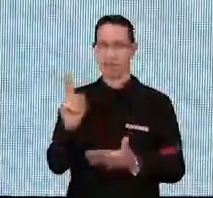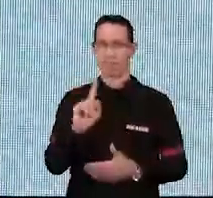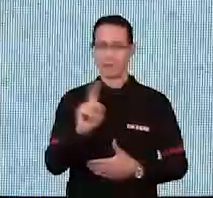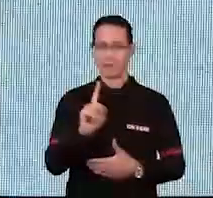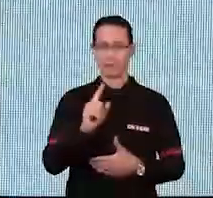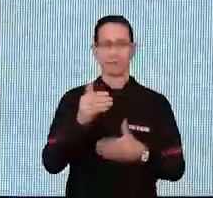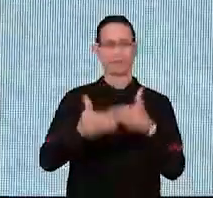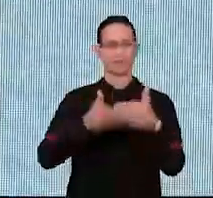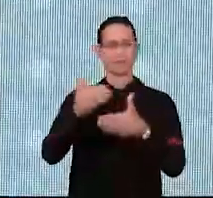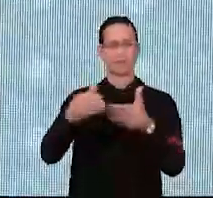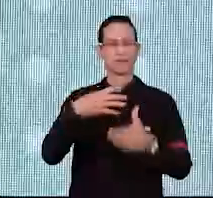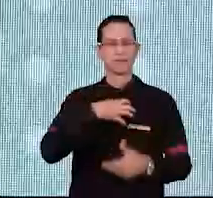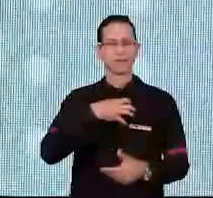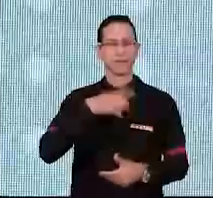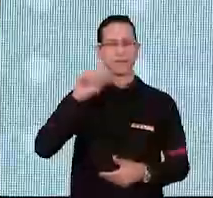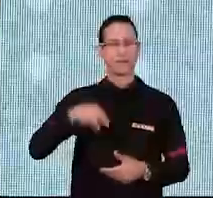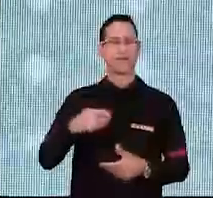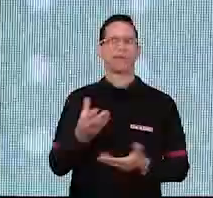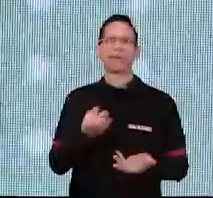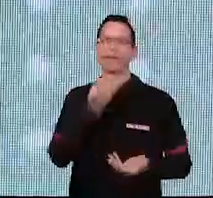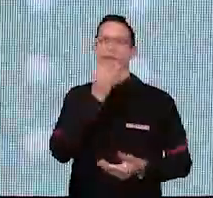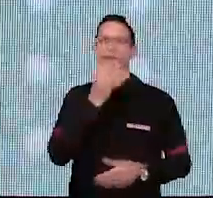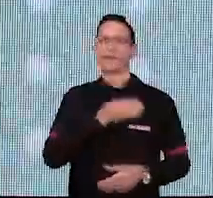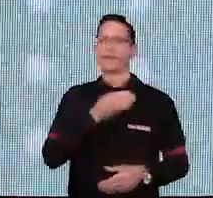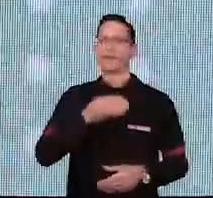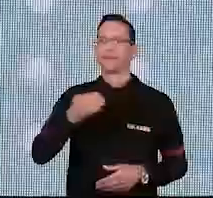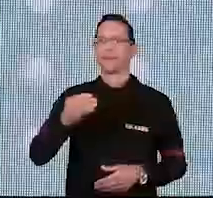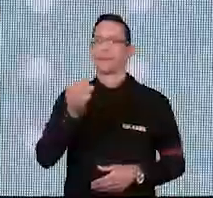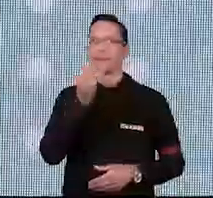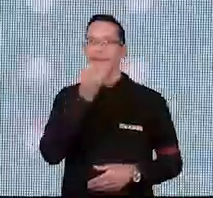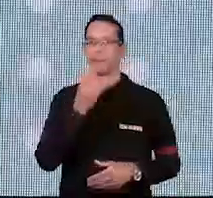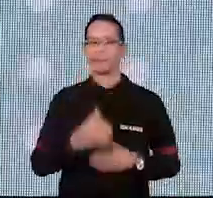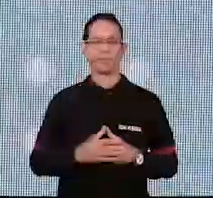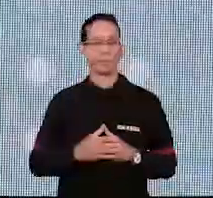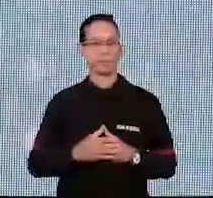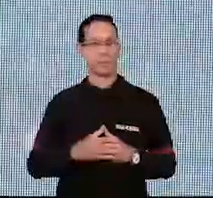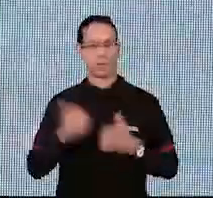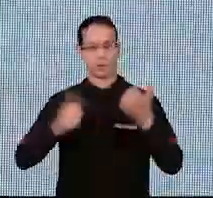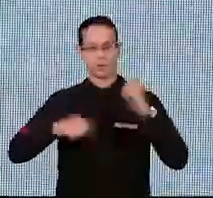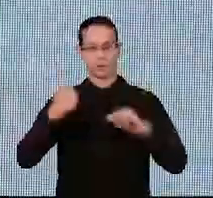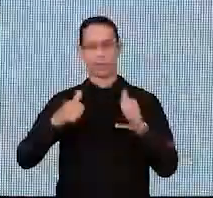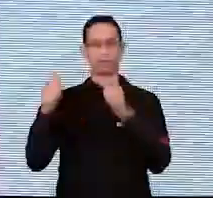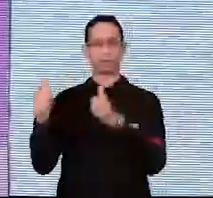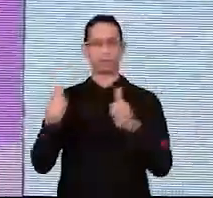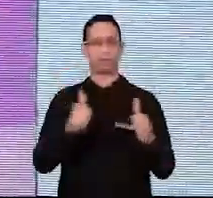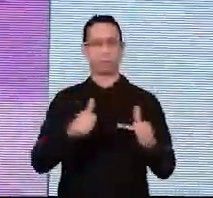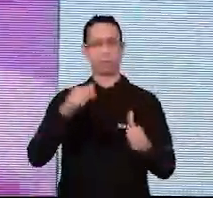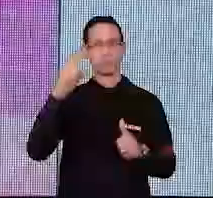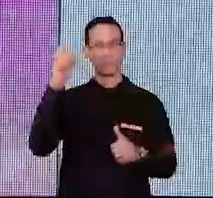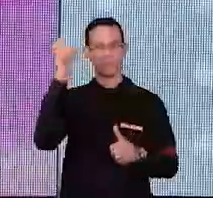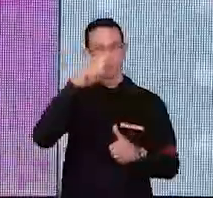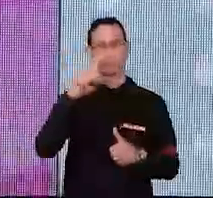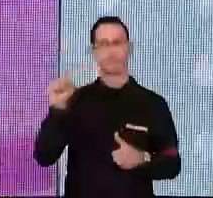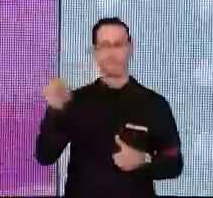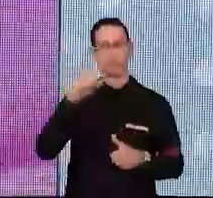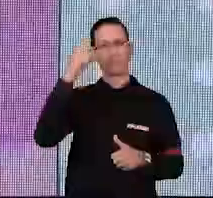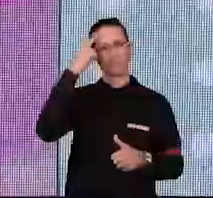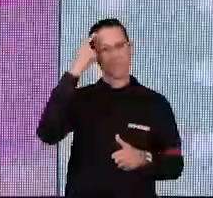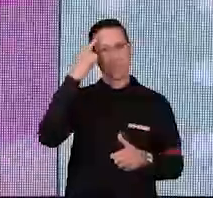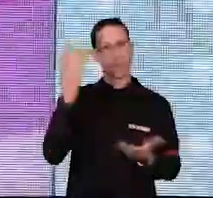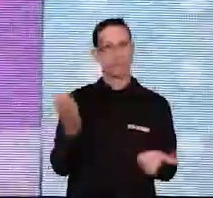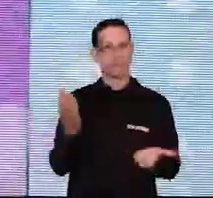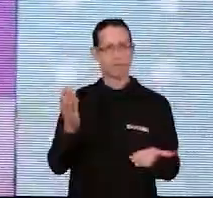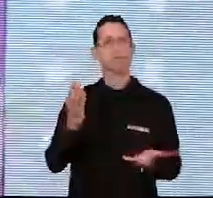esse procedimento seja um procedimento que vai fazer algum resultado ou trazer algum resultado para esse animal. A gente sabe que